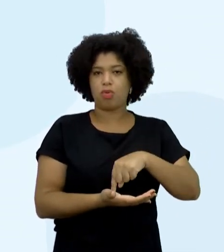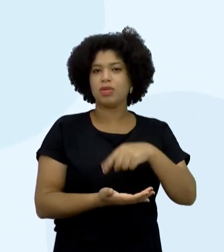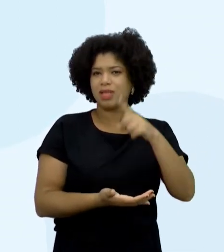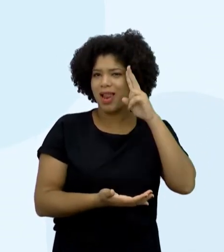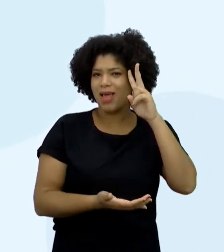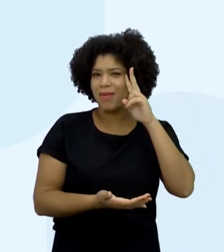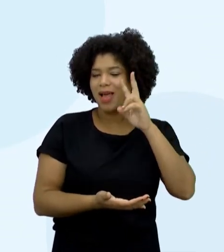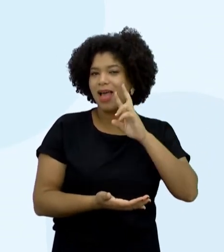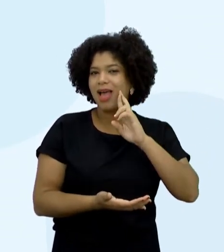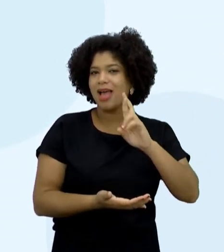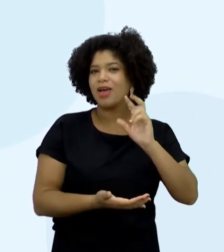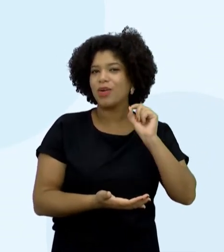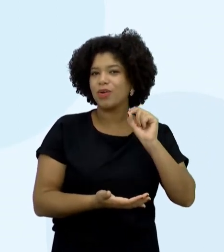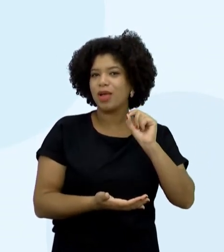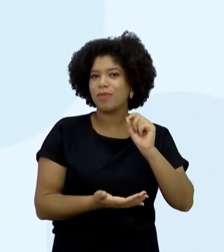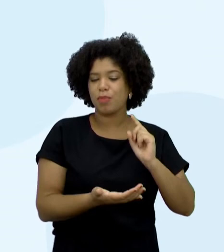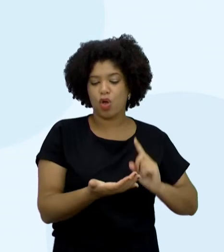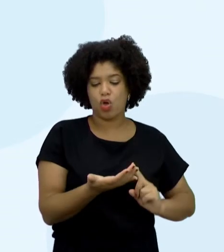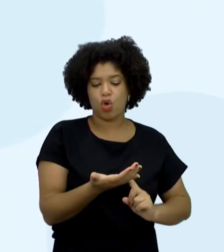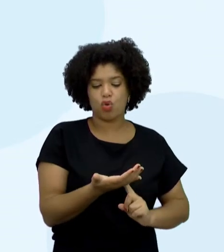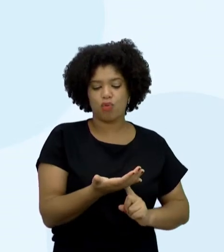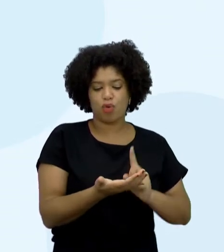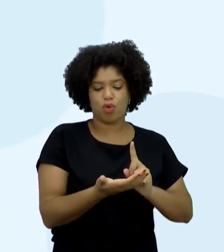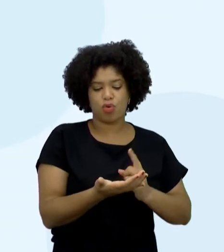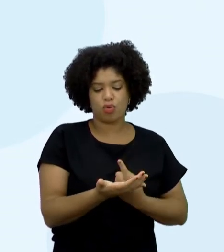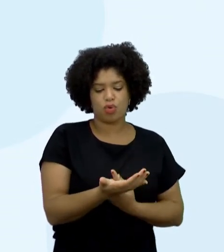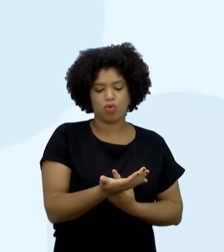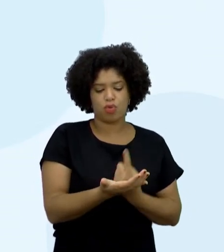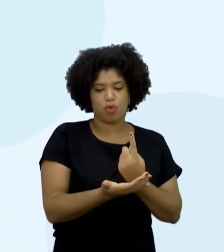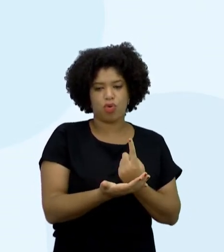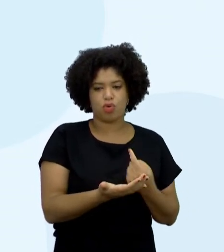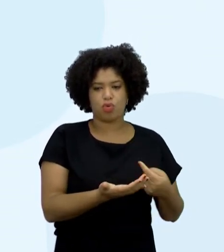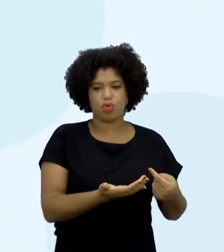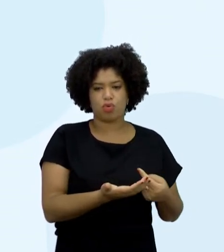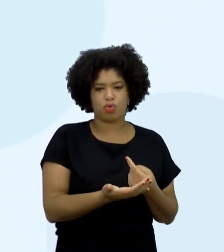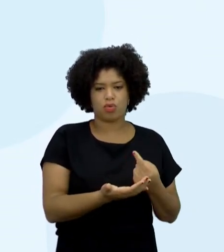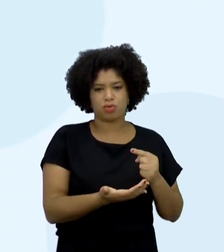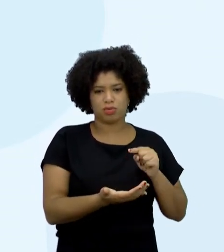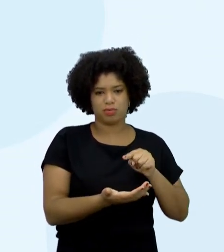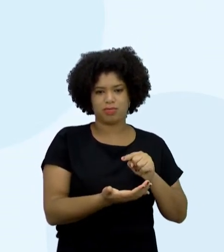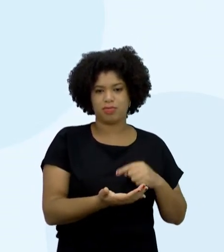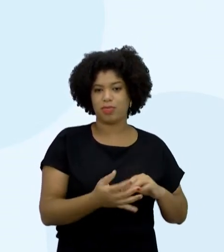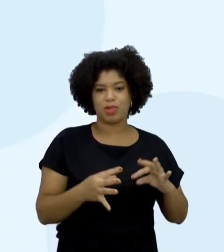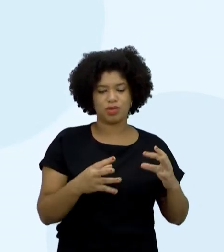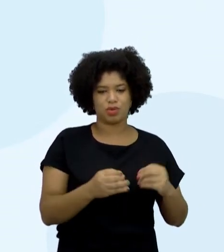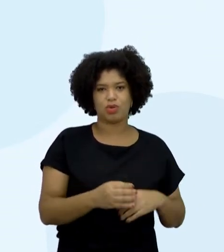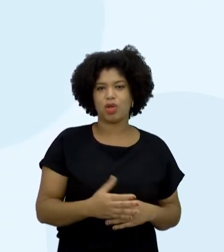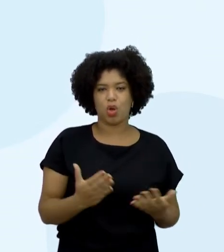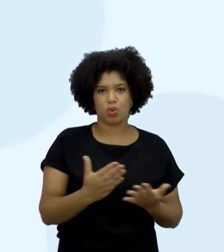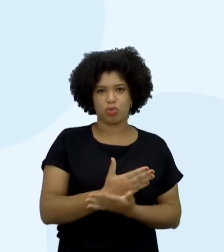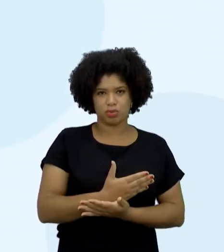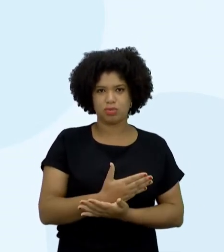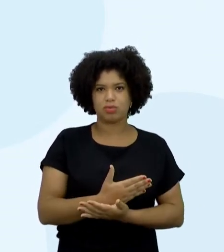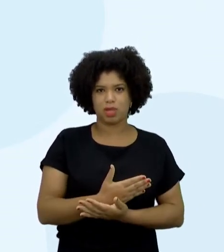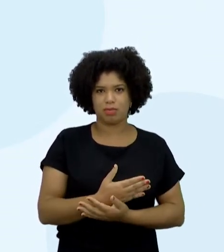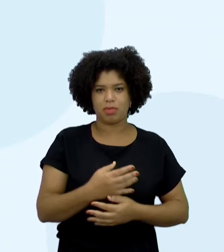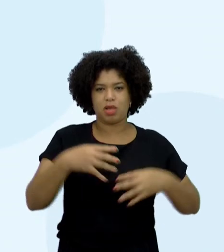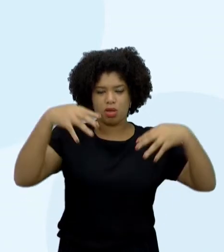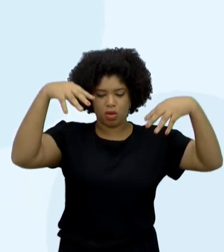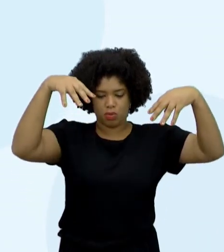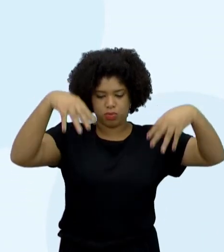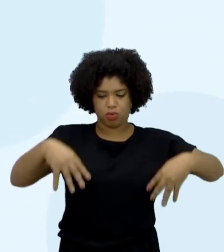mesmo? Vai para o foco, vai para o foco, vai para o foco. Mas todos eles, aqui estão representados alguns, mas todos que você